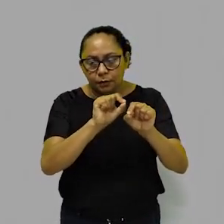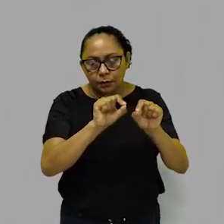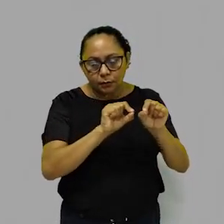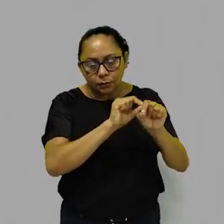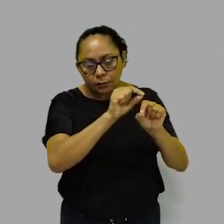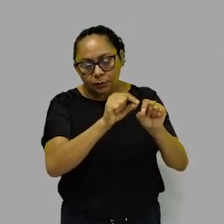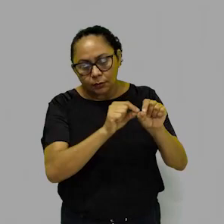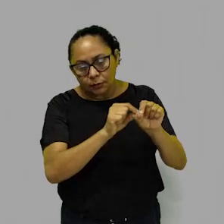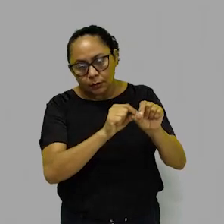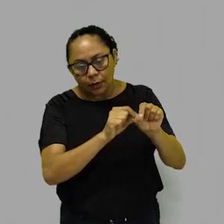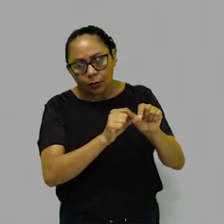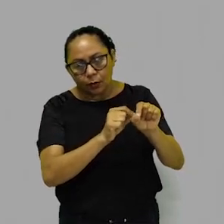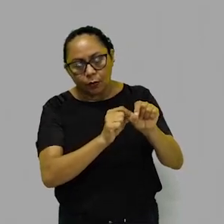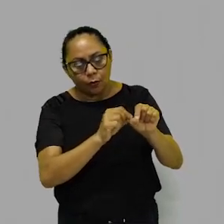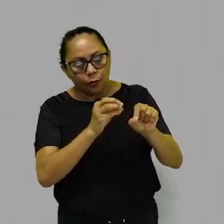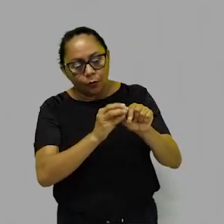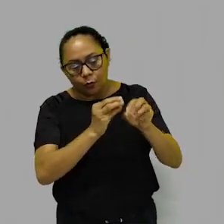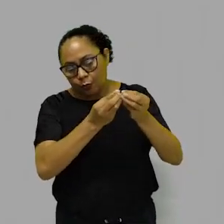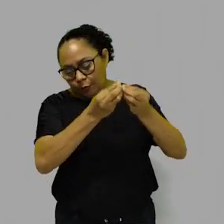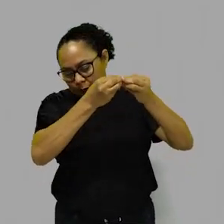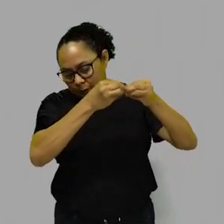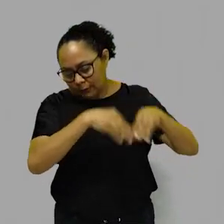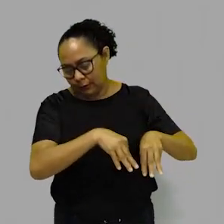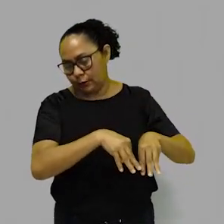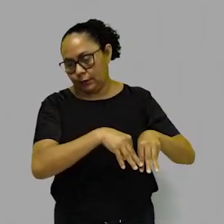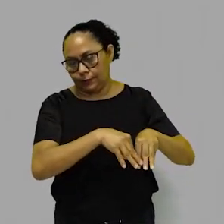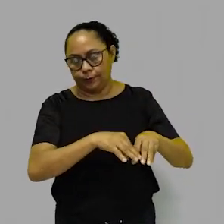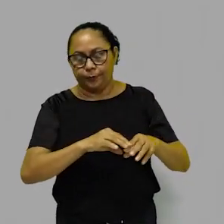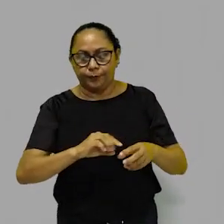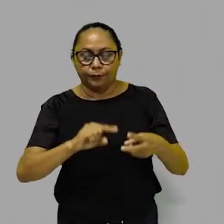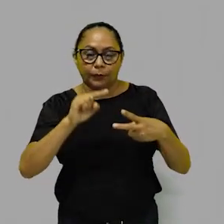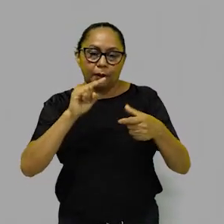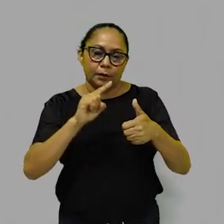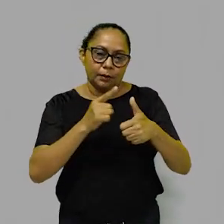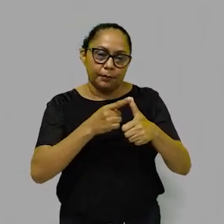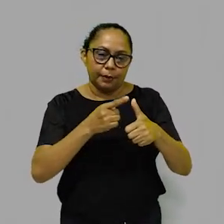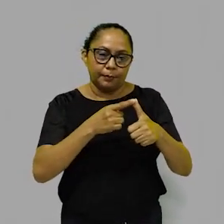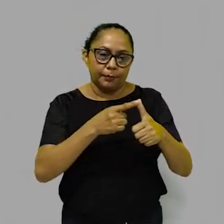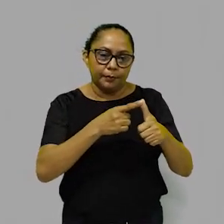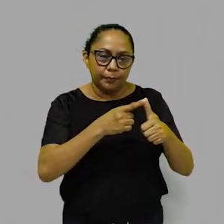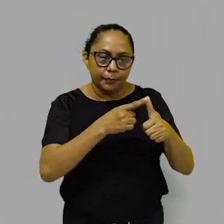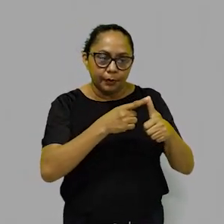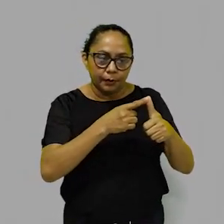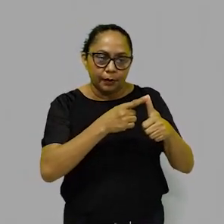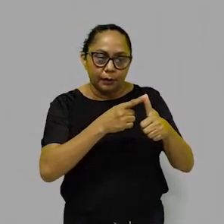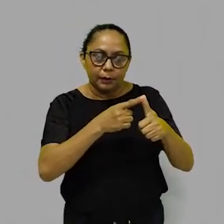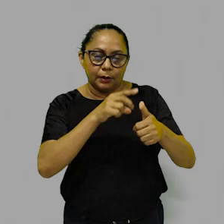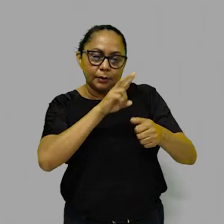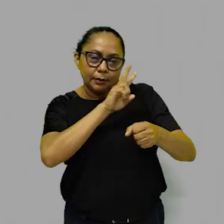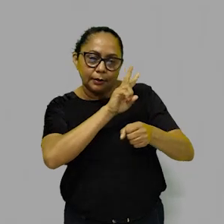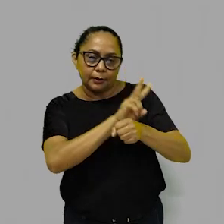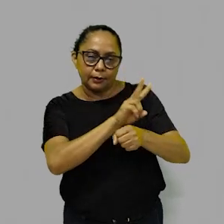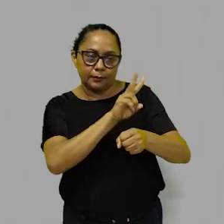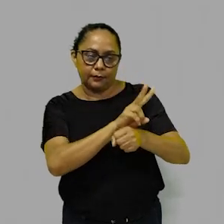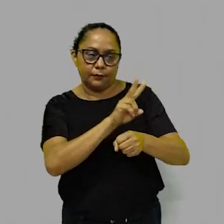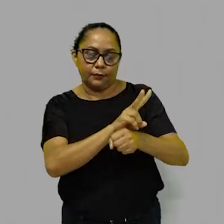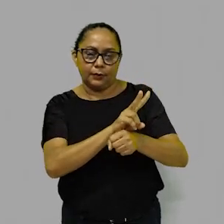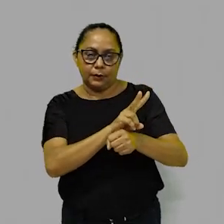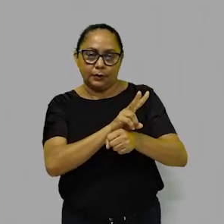para tentar destruí-la. Pessoal, essa primeira linha de defesa, né, a gente chama